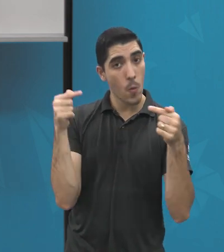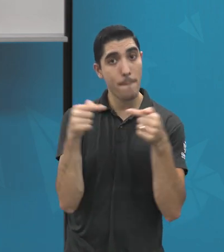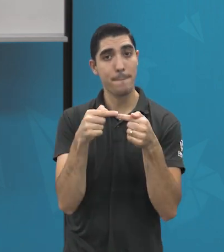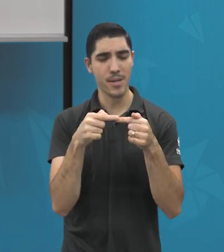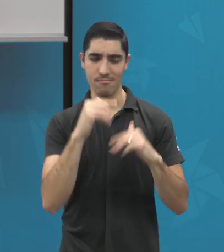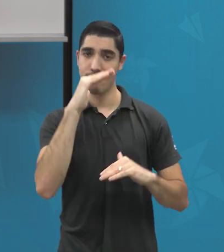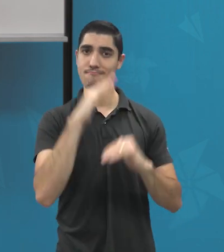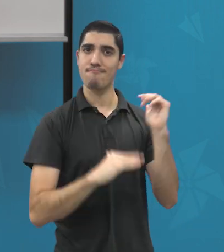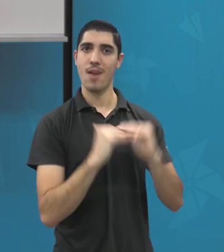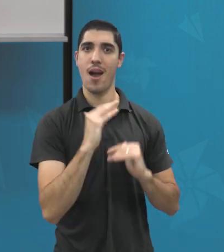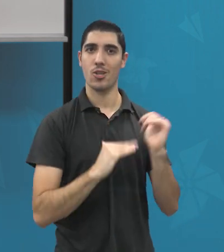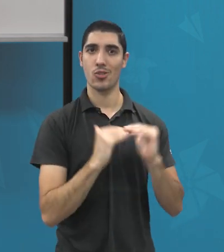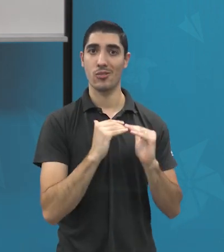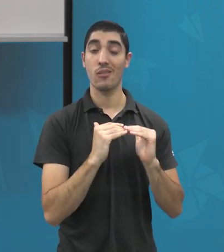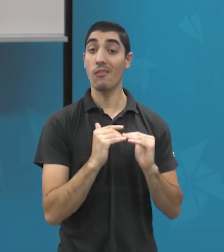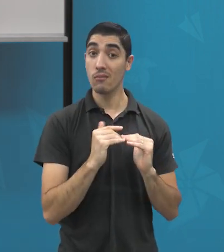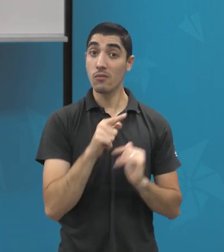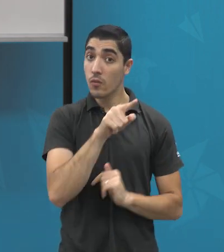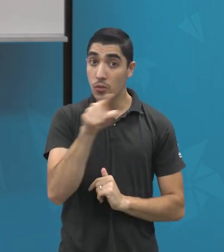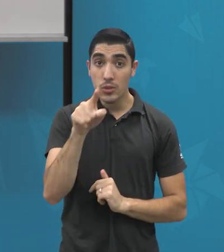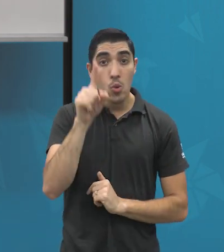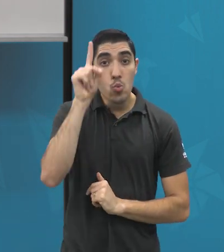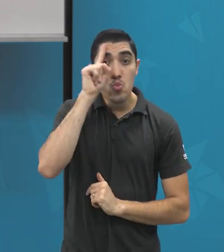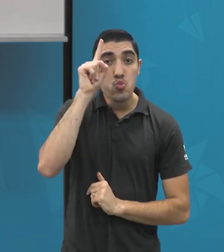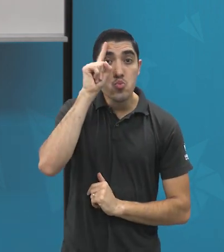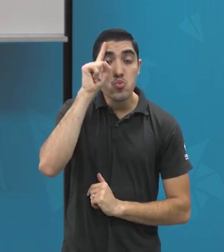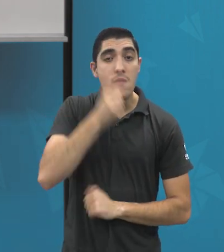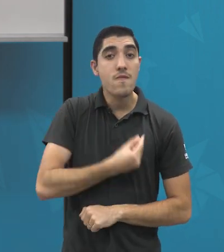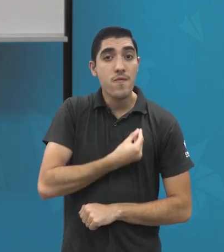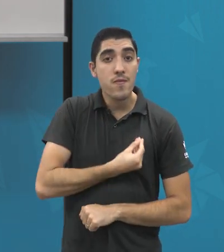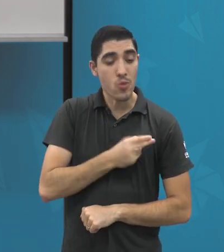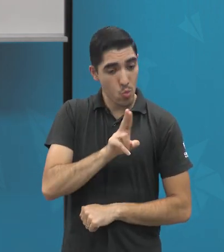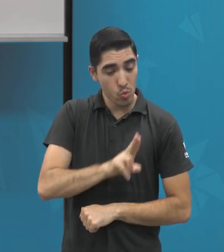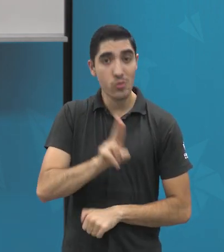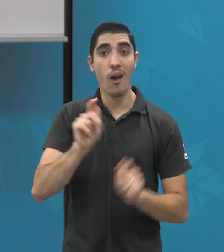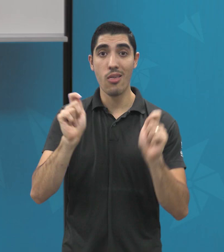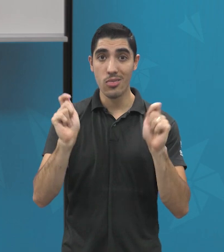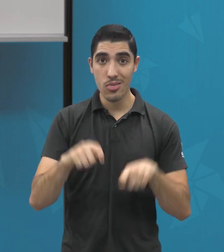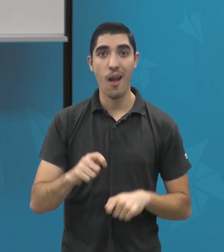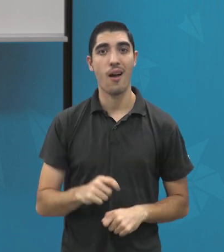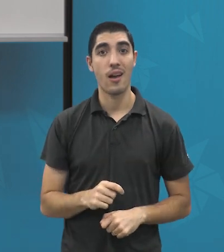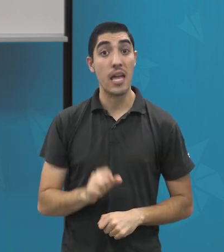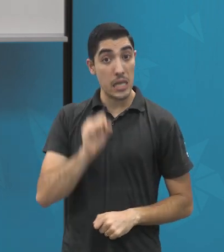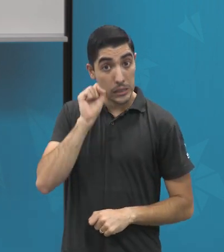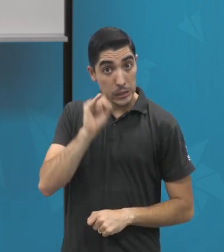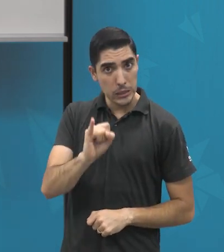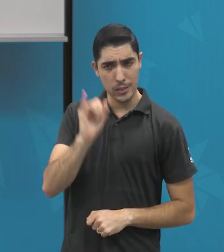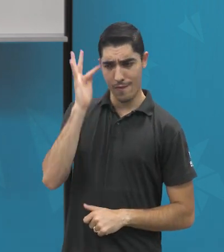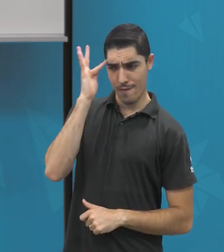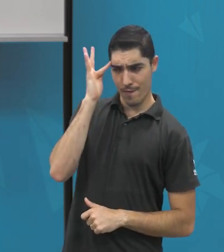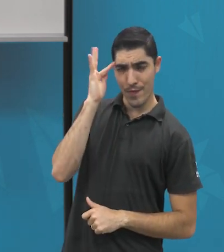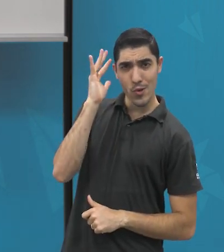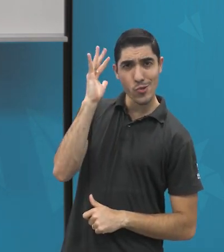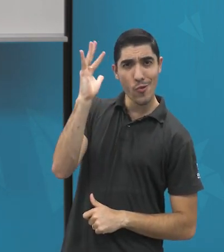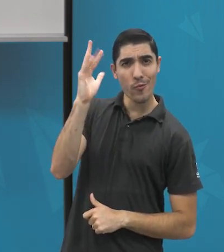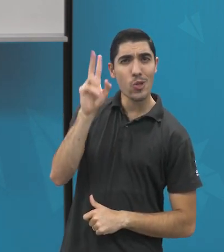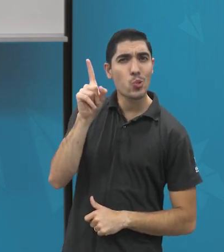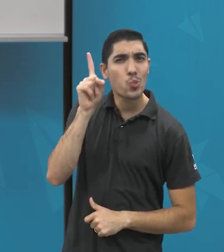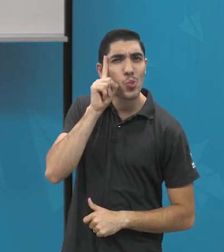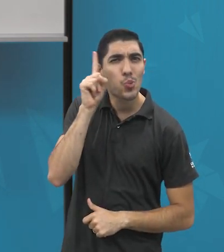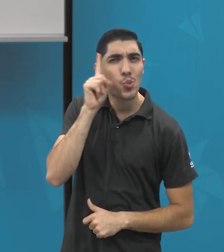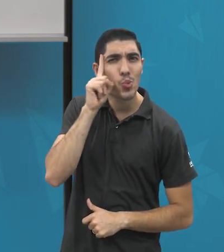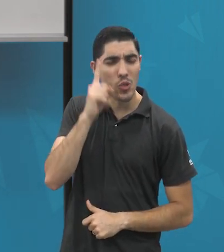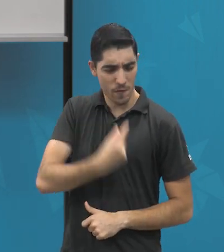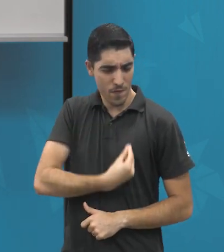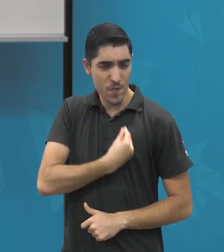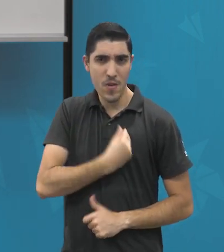muito importante, pode ser muito útil no dia a dia. E a filosofia aplicada ao dia a dia